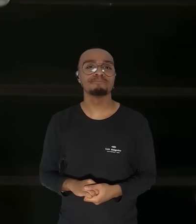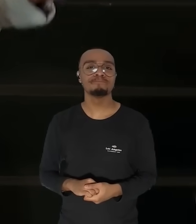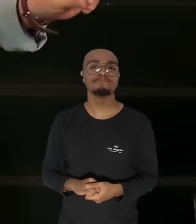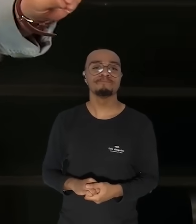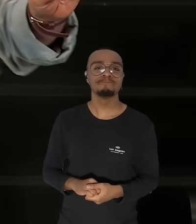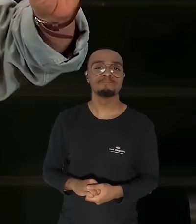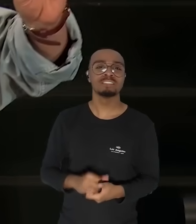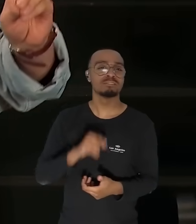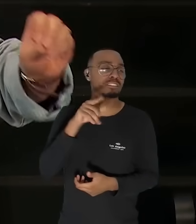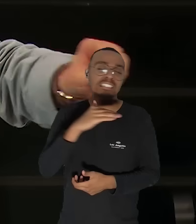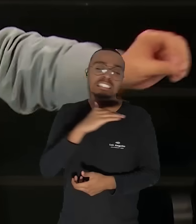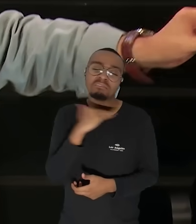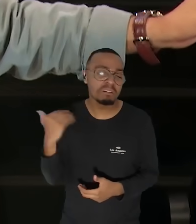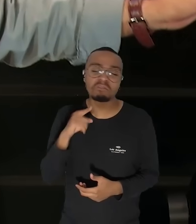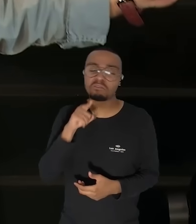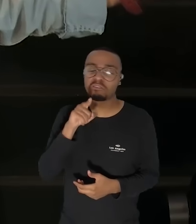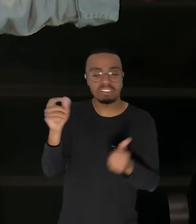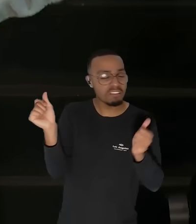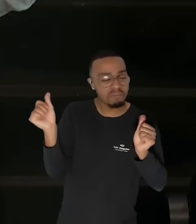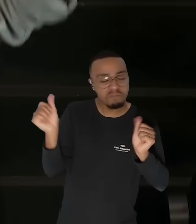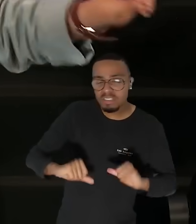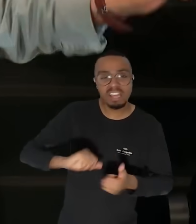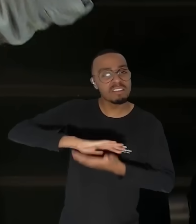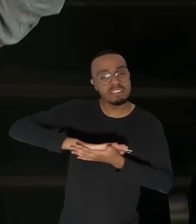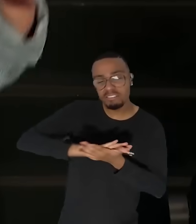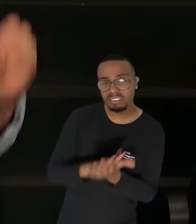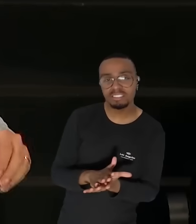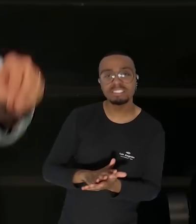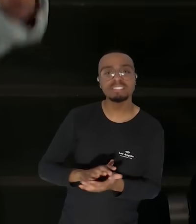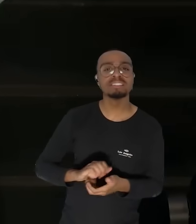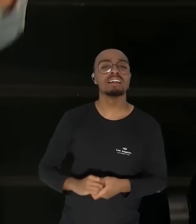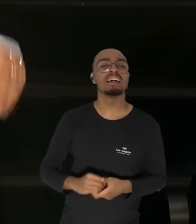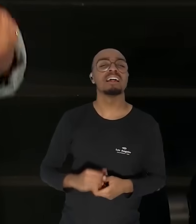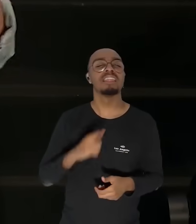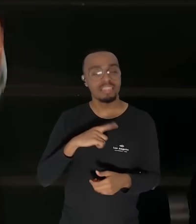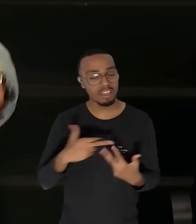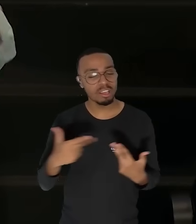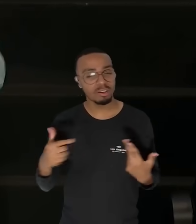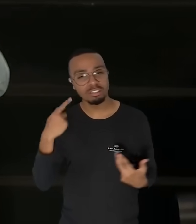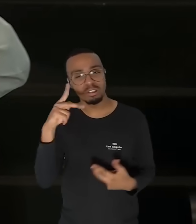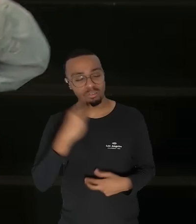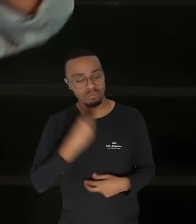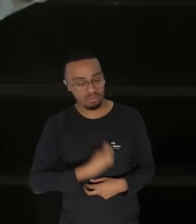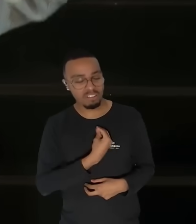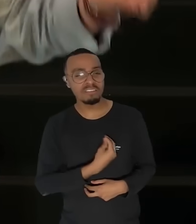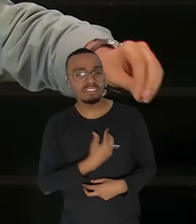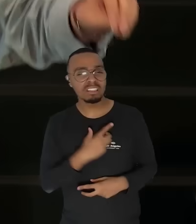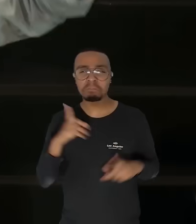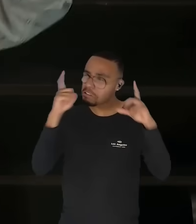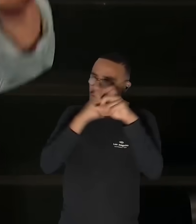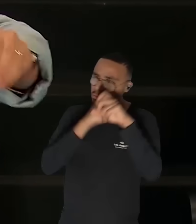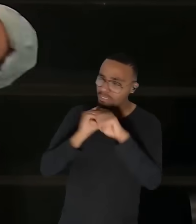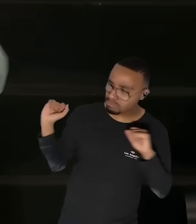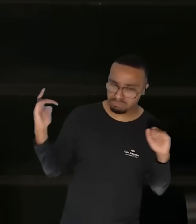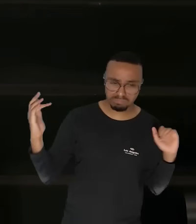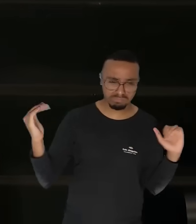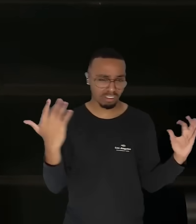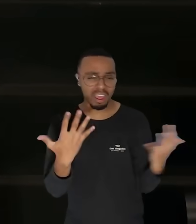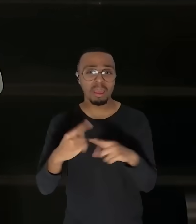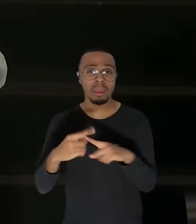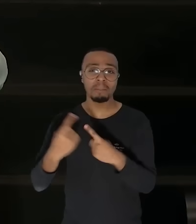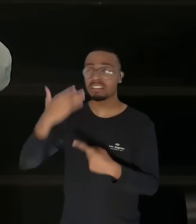você não vai morrer. Deus não vai te livrar de tudo. Tem coisas que vão acontecer ao lado da presença de Deus, e é por isso que a glória de